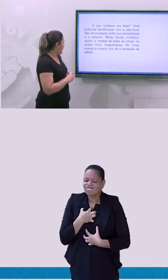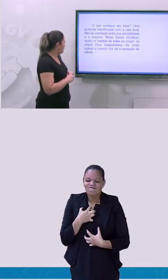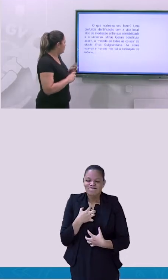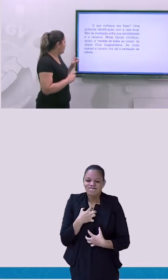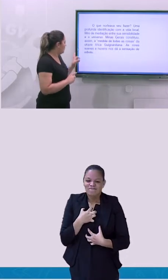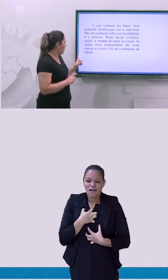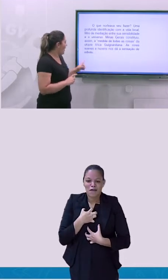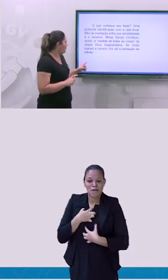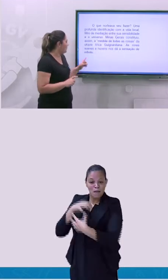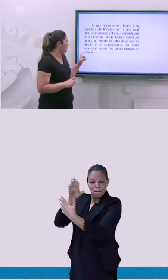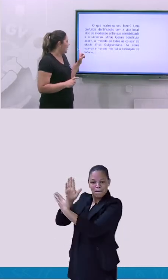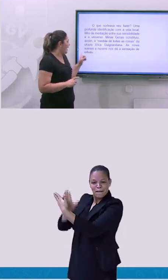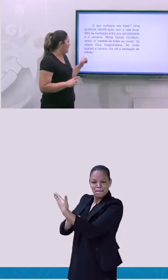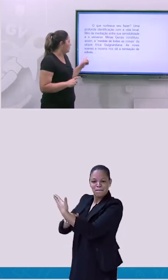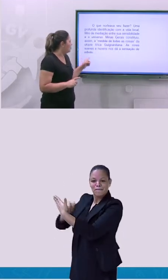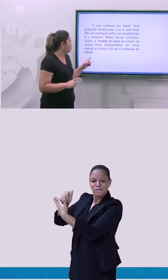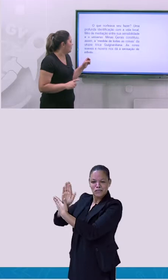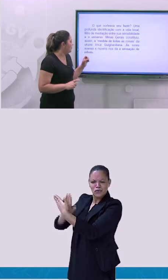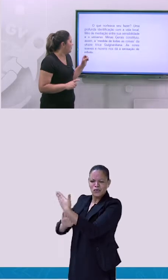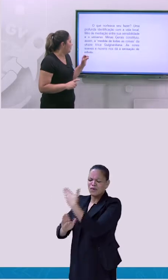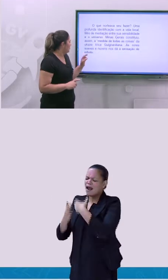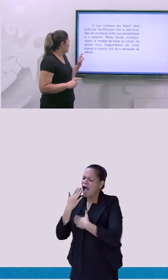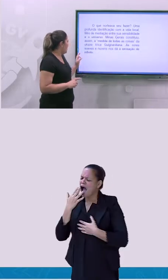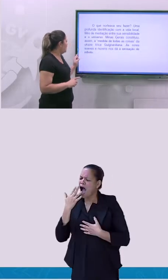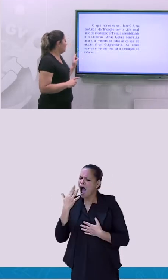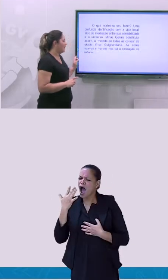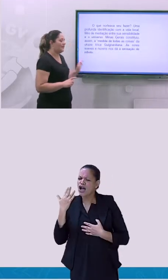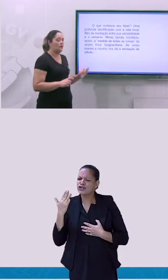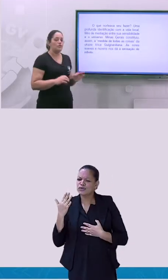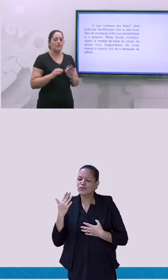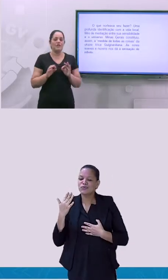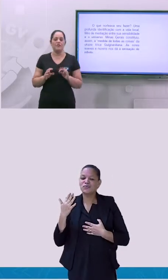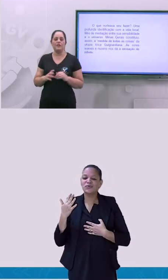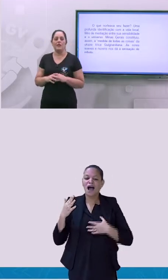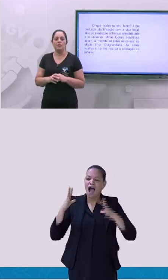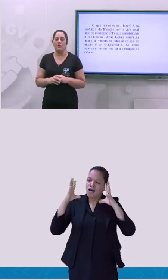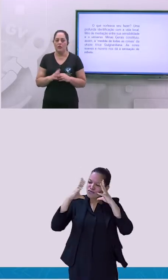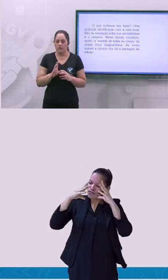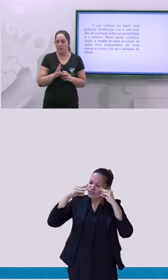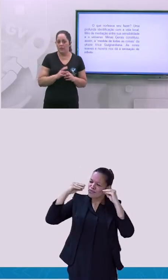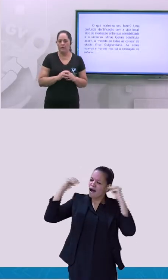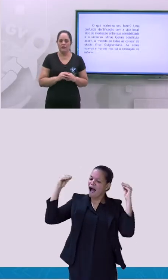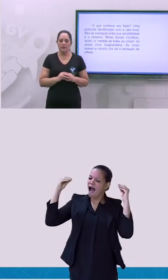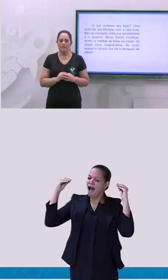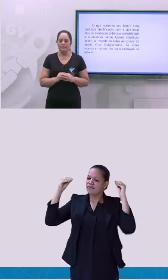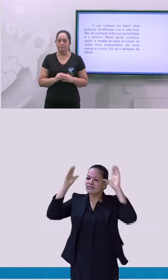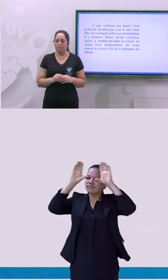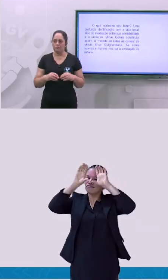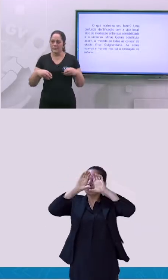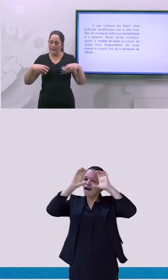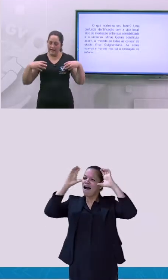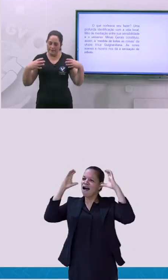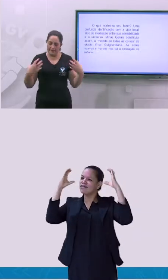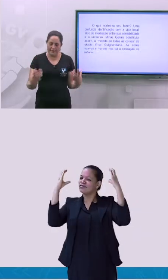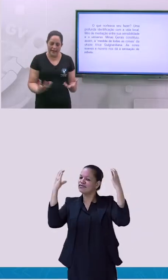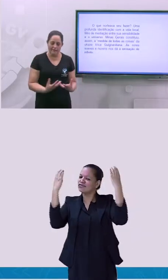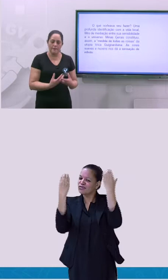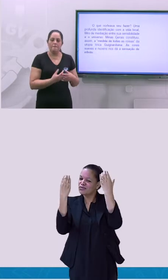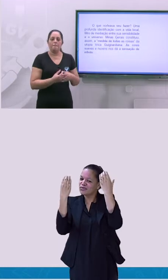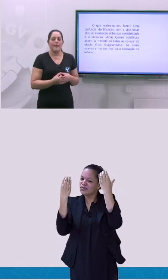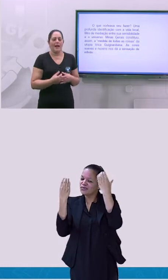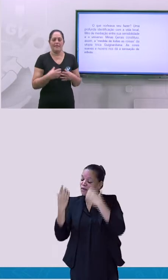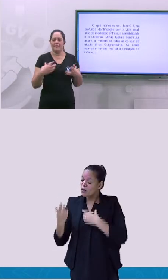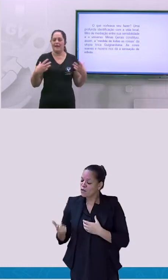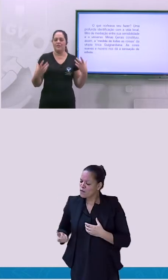guignardiana. As cores suaves, as nuvens, nos dá a sensação de infinito. Foi o que eu disse. Ele